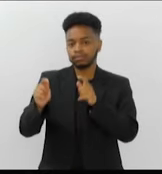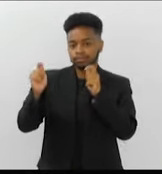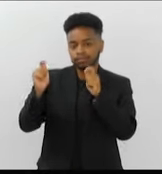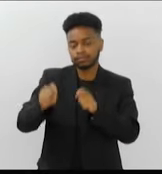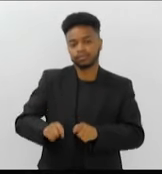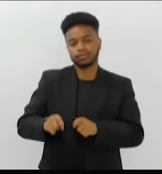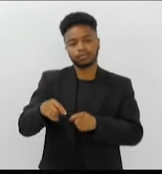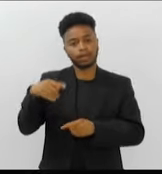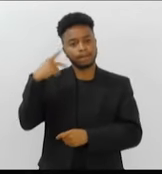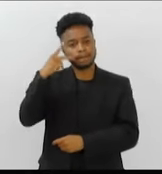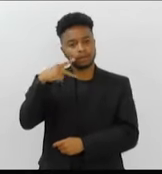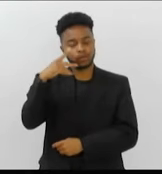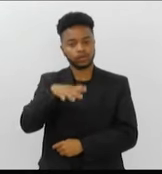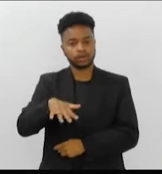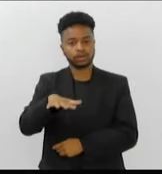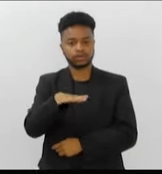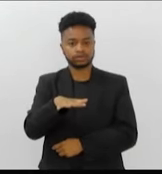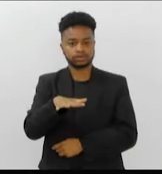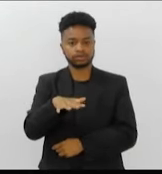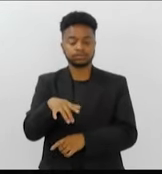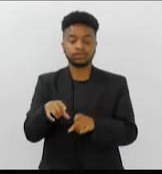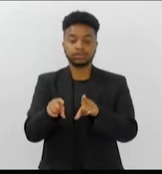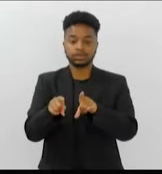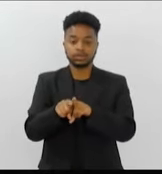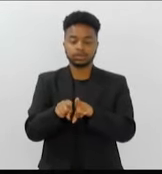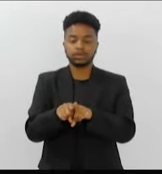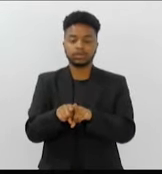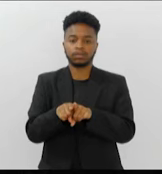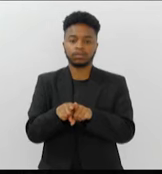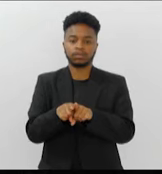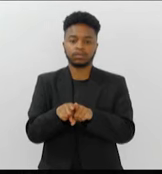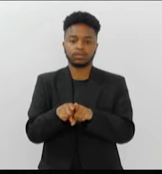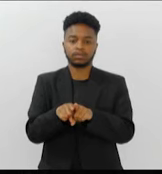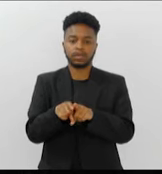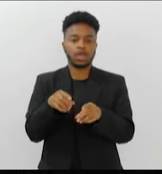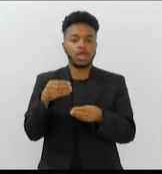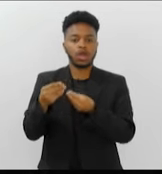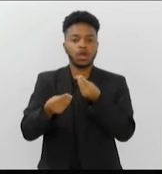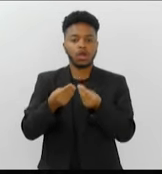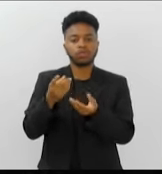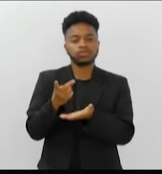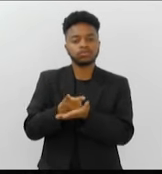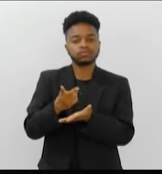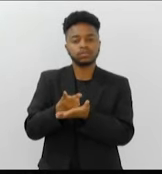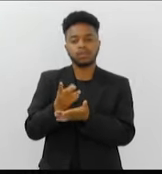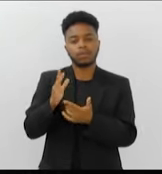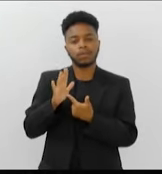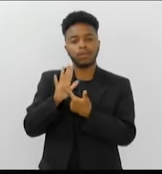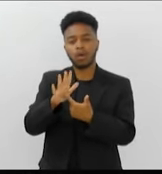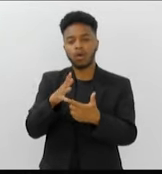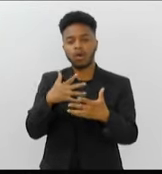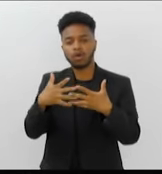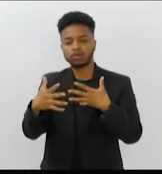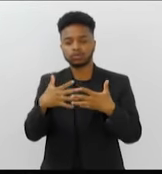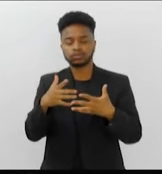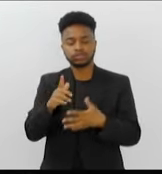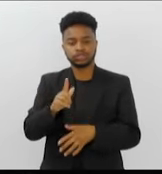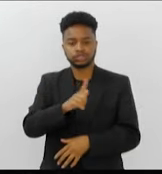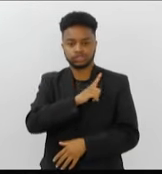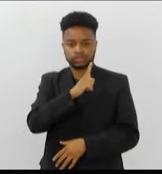capacidade política e da forma transparente como ele faz a